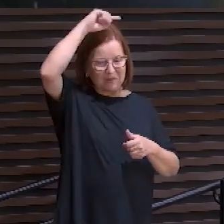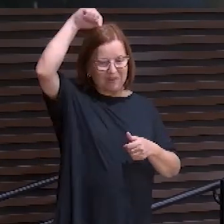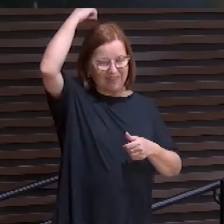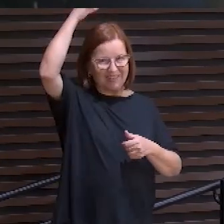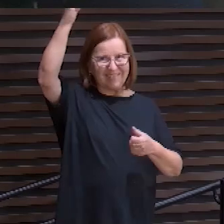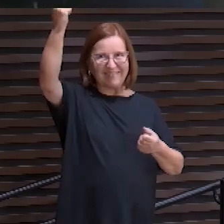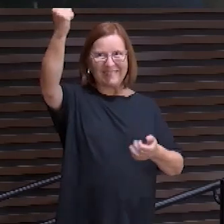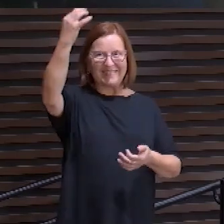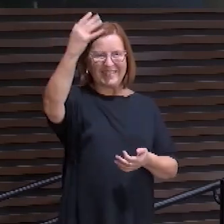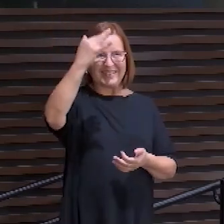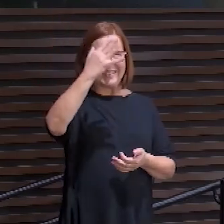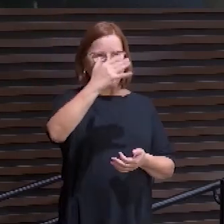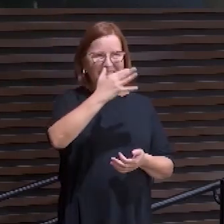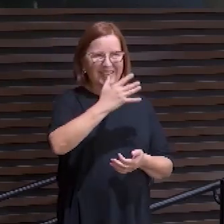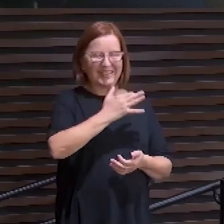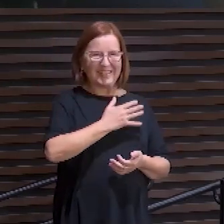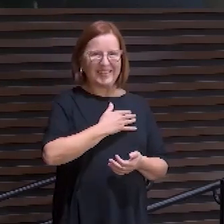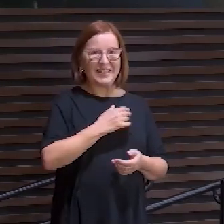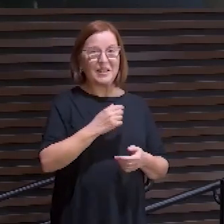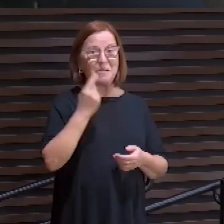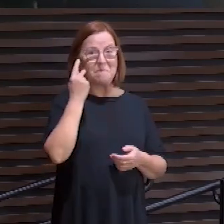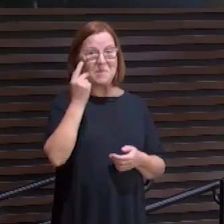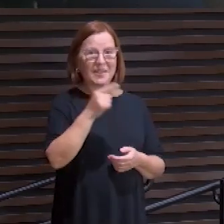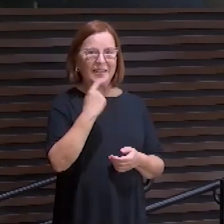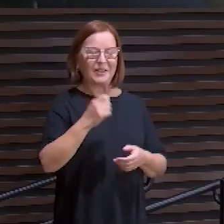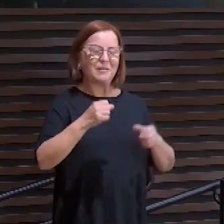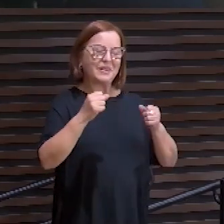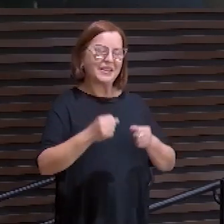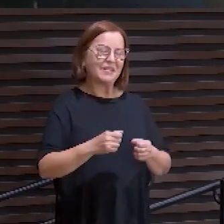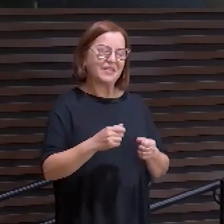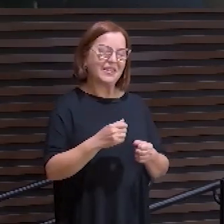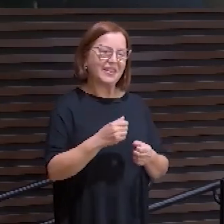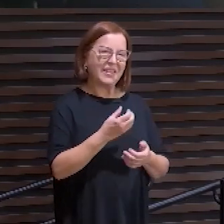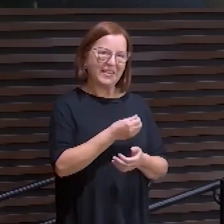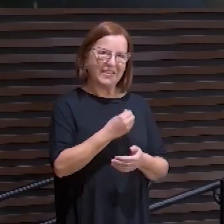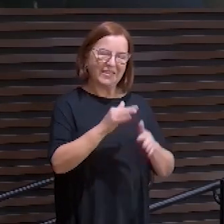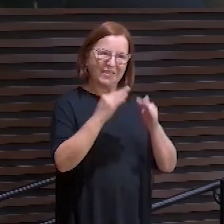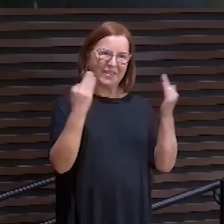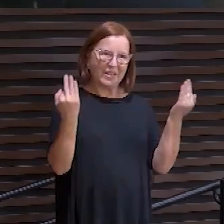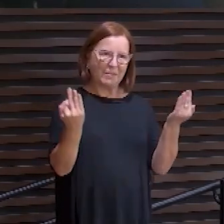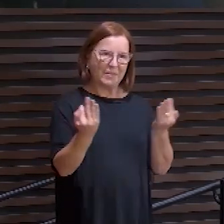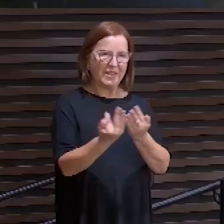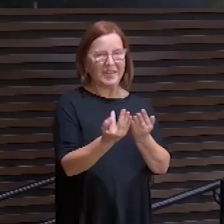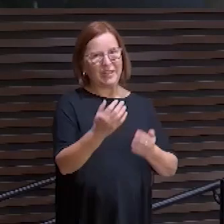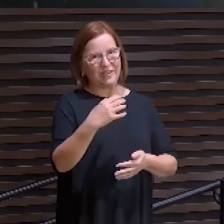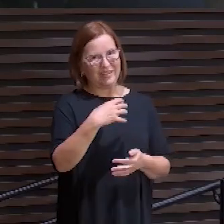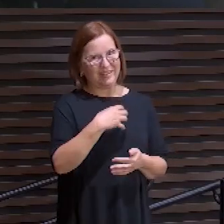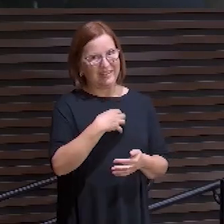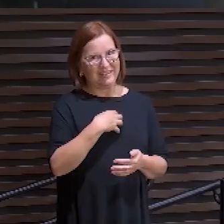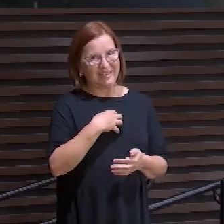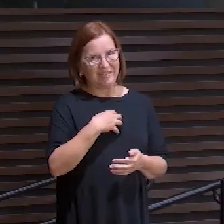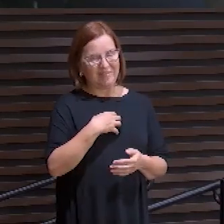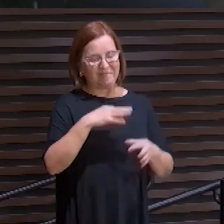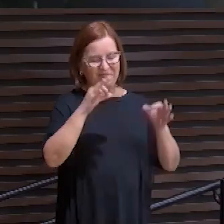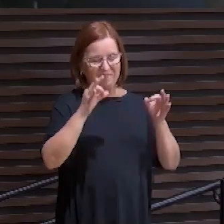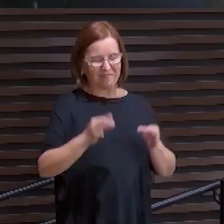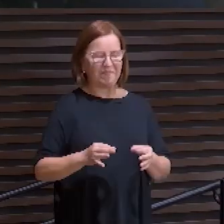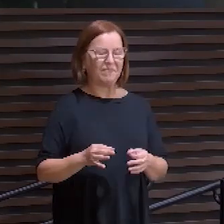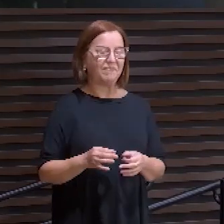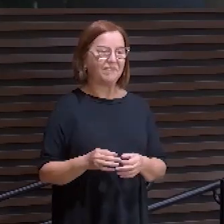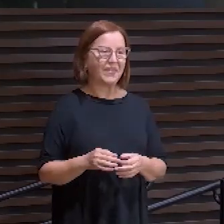corações, para que possamos viver em família de uma maneira mais adequada.